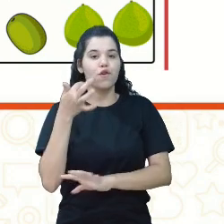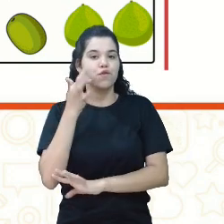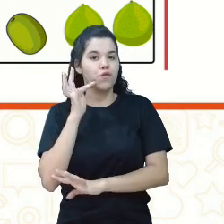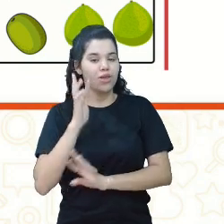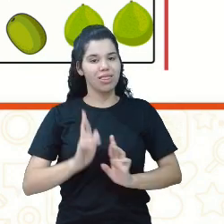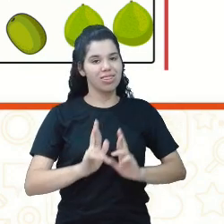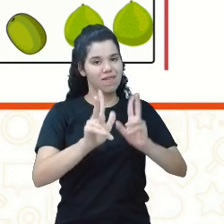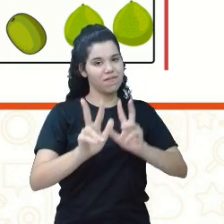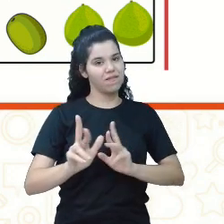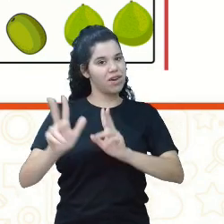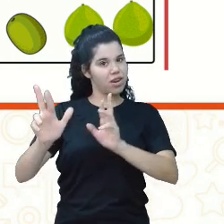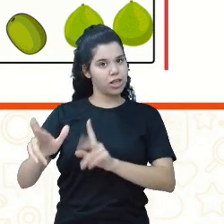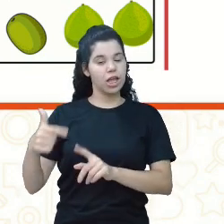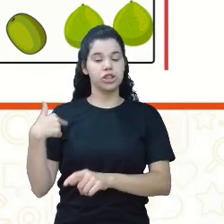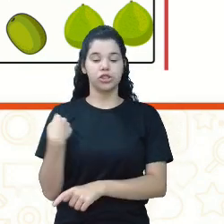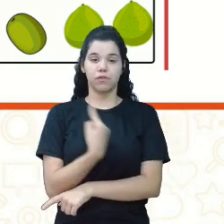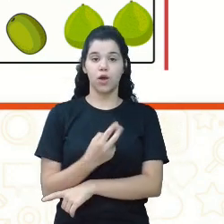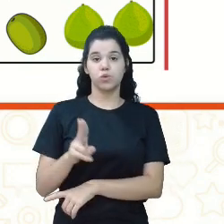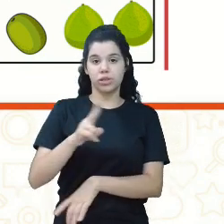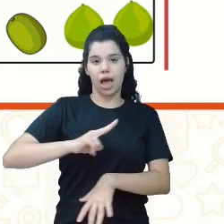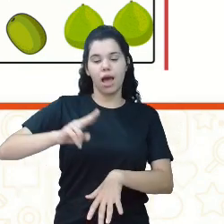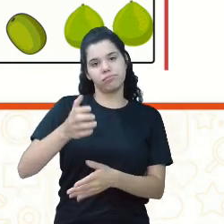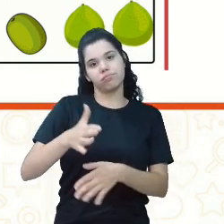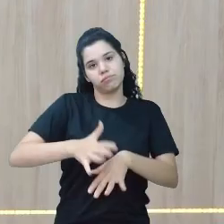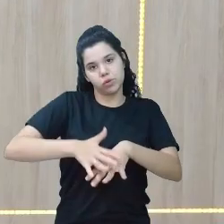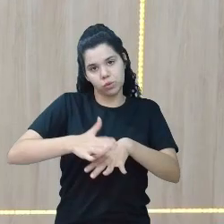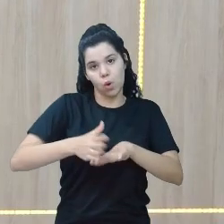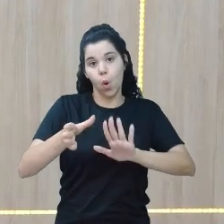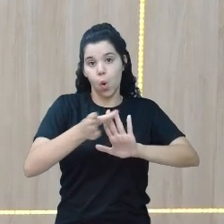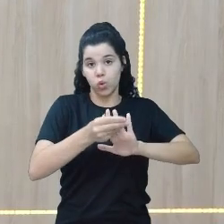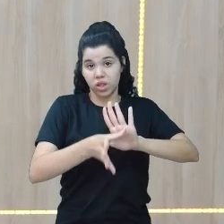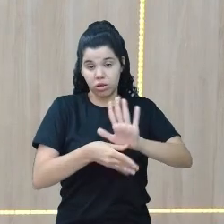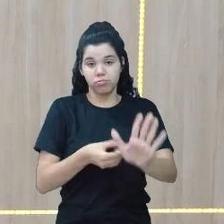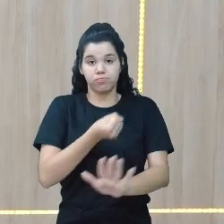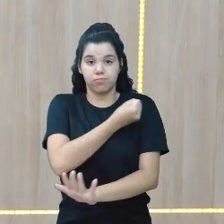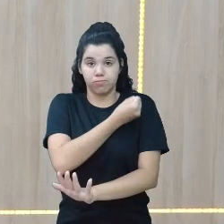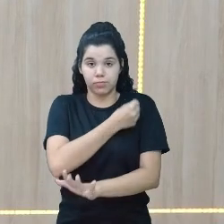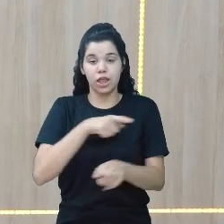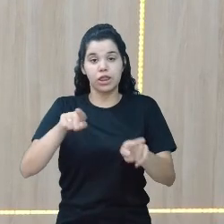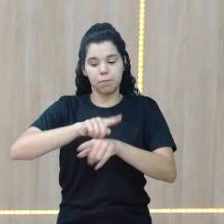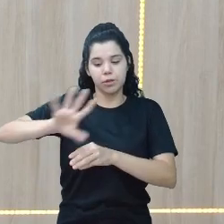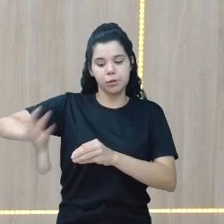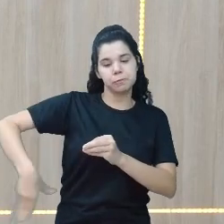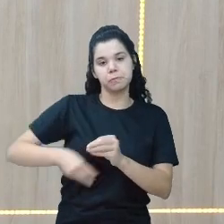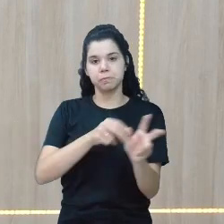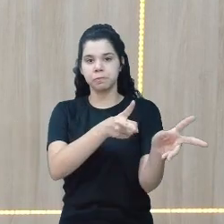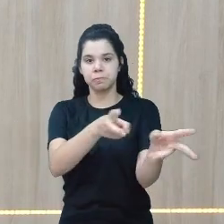trabalhar quantidade, número e numeral, e ao mesmo tempo a gente vai estar trabalhando todo o campo perceptivo também.